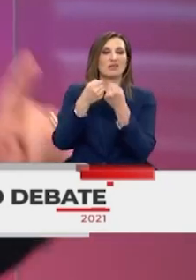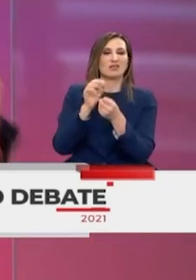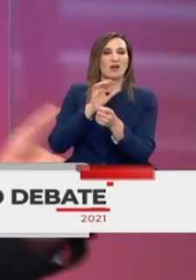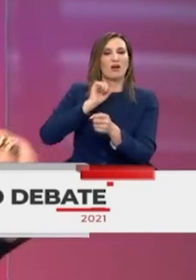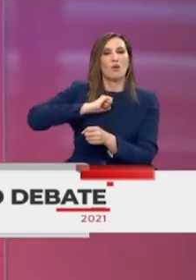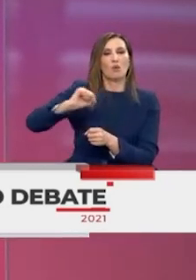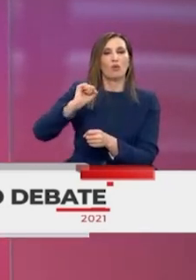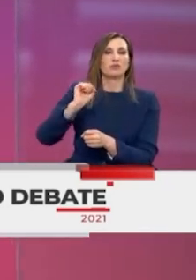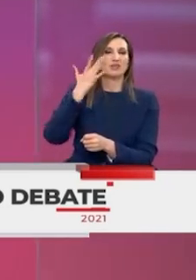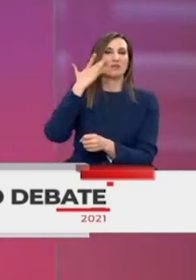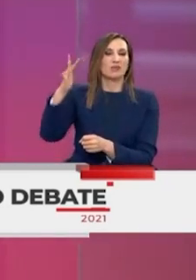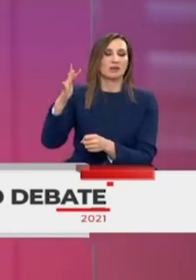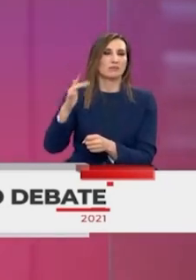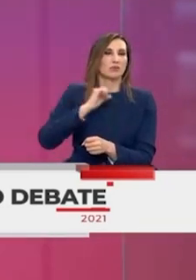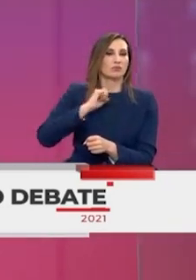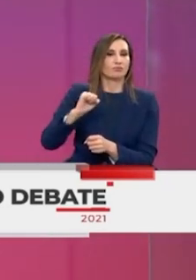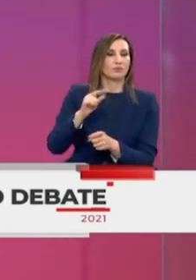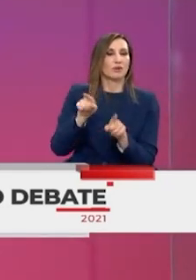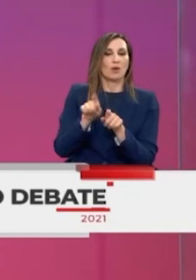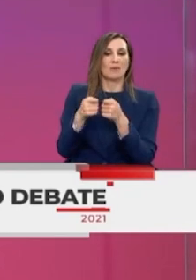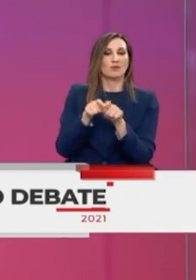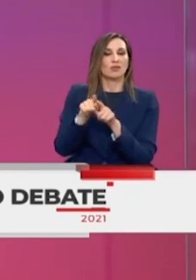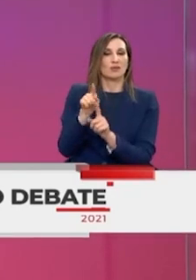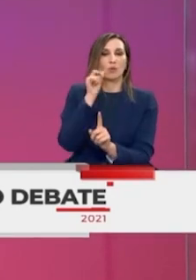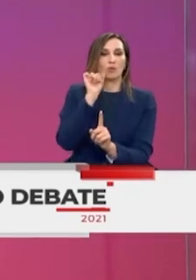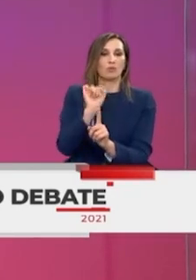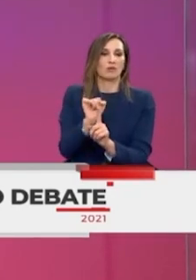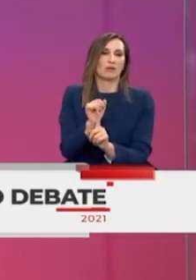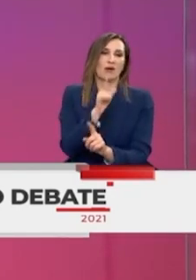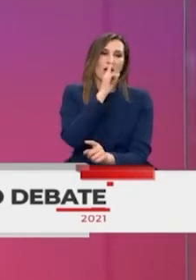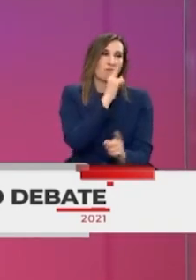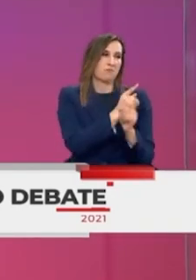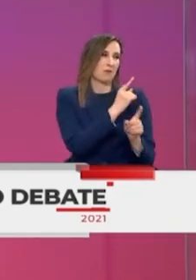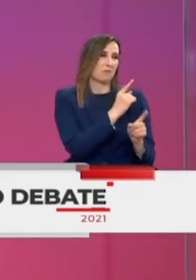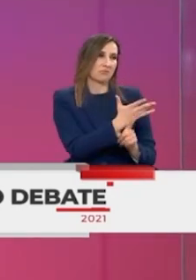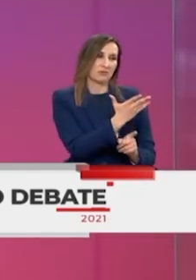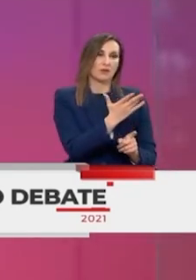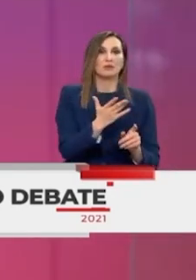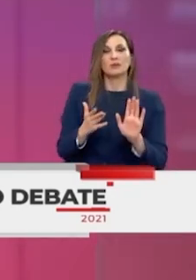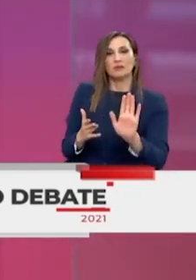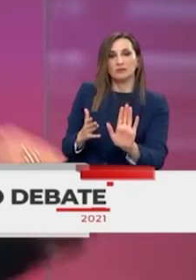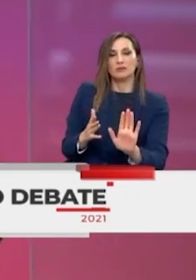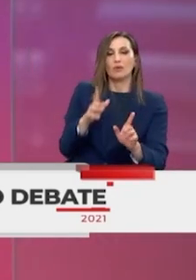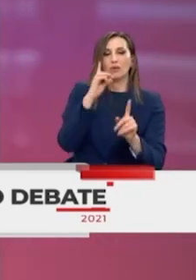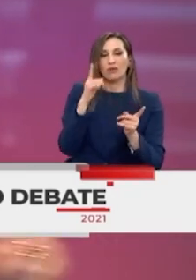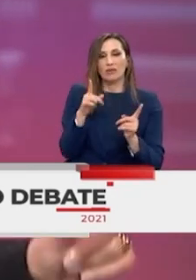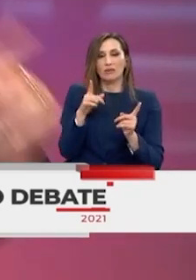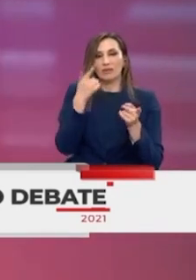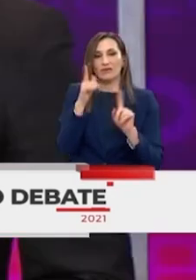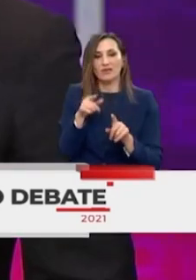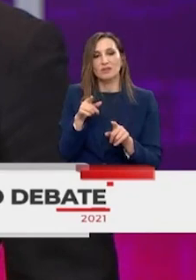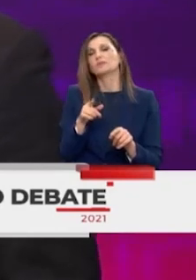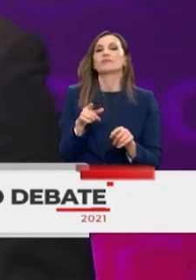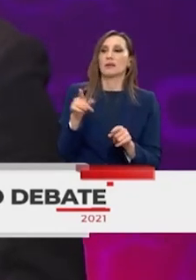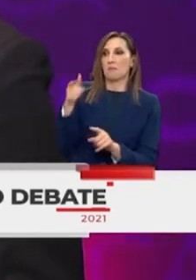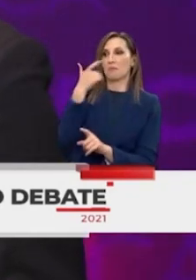xenófobo, anti-imigrantes, como o partido deste senhor aqui dedica aos imigrantes, de forma absolutamente... Deixe-me aqui recentrar a questão. Gostava de ver... católica, para quem se